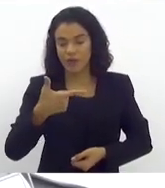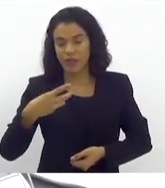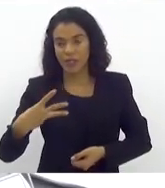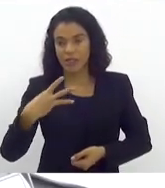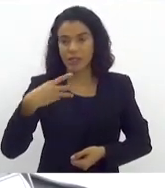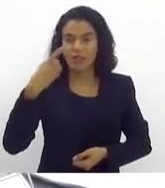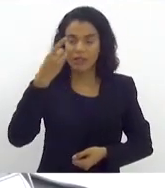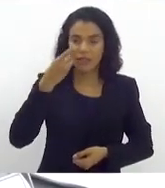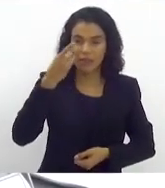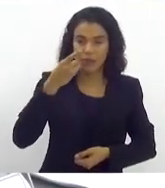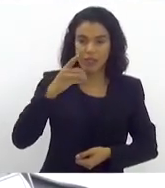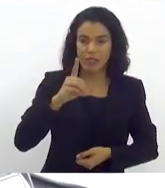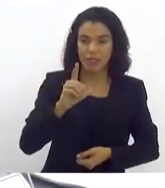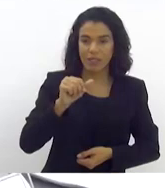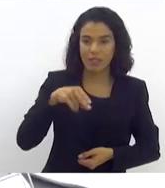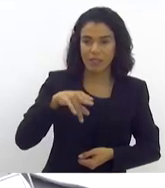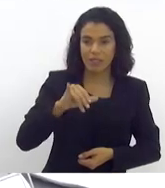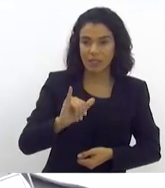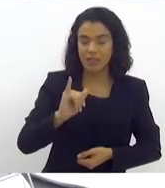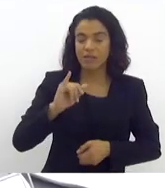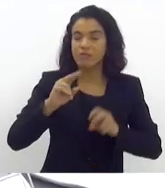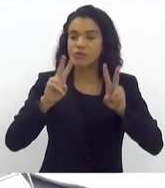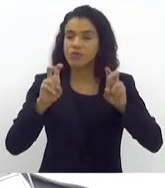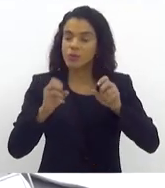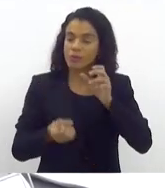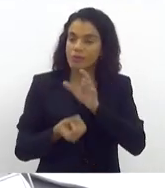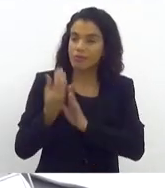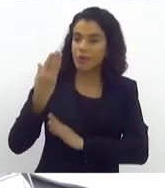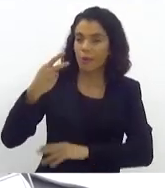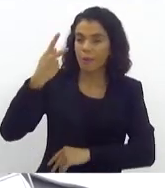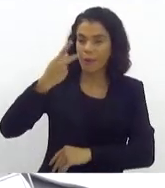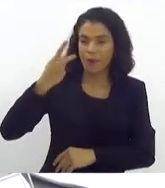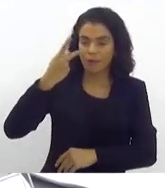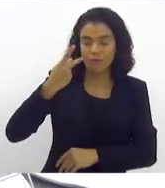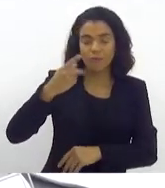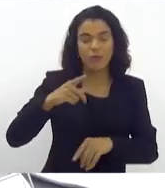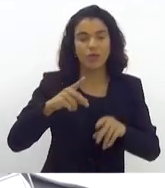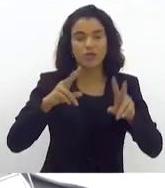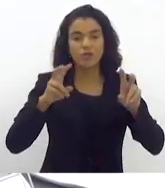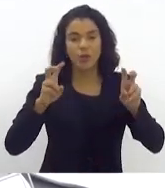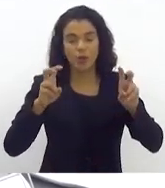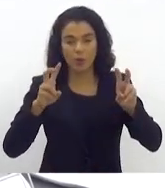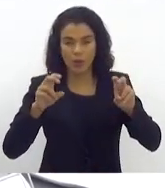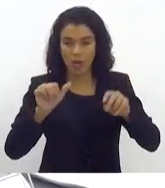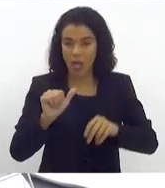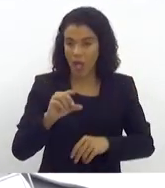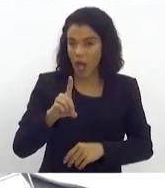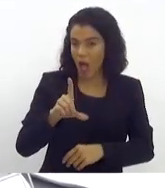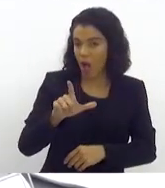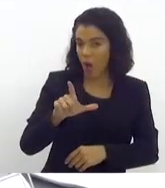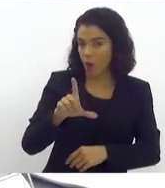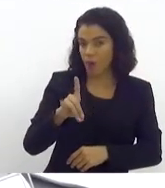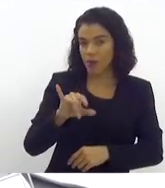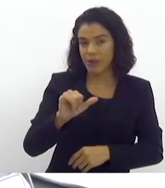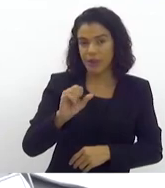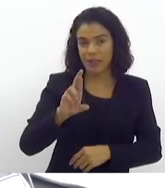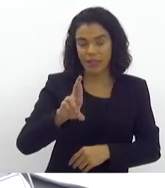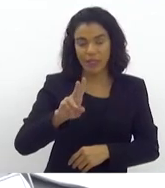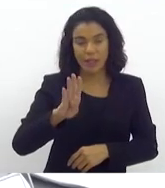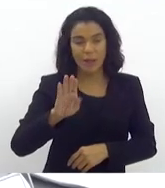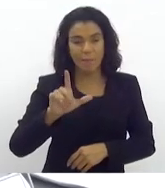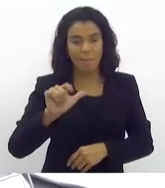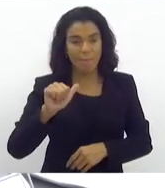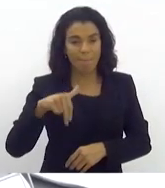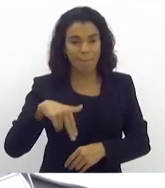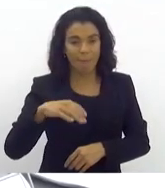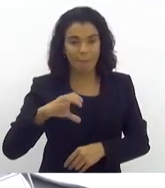deputada Dani Balbi. Institui a política estadual Aldir Blanc de fomento à cultura. O relator é o